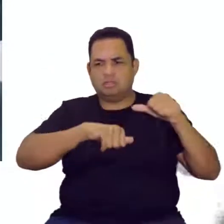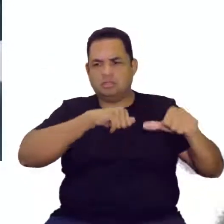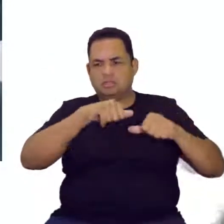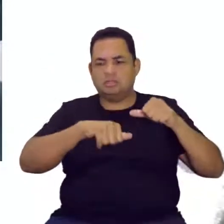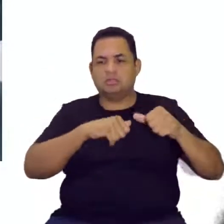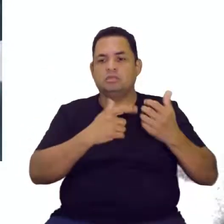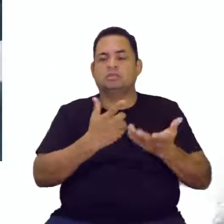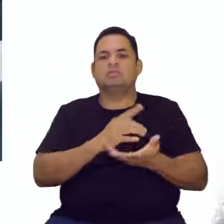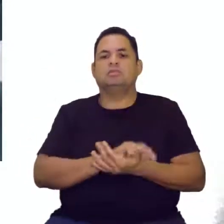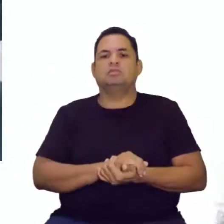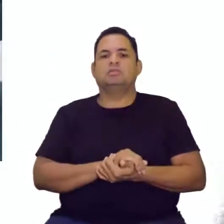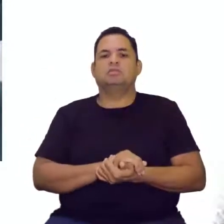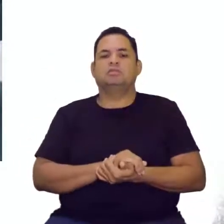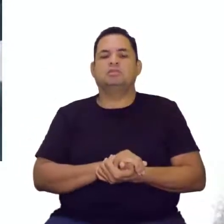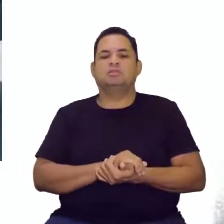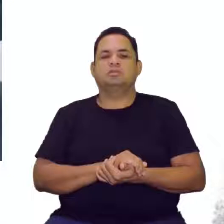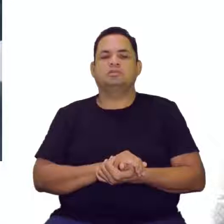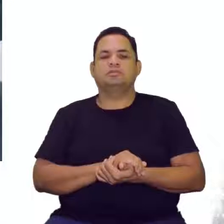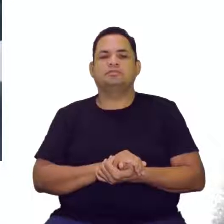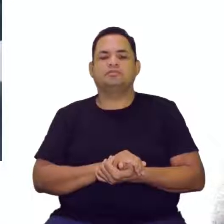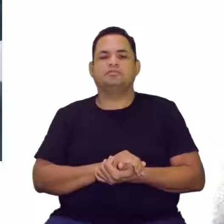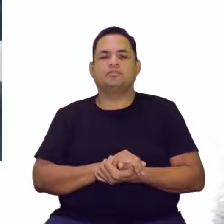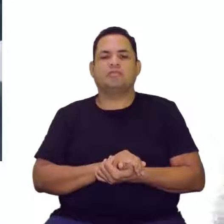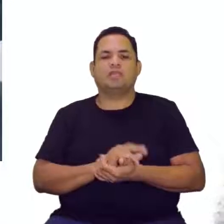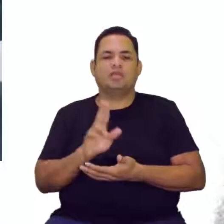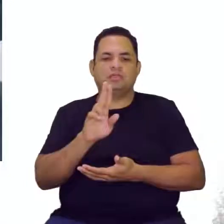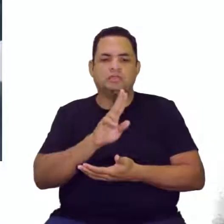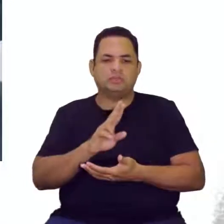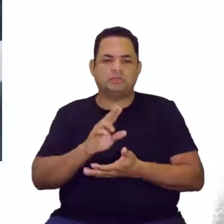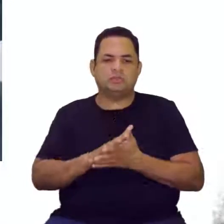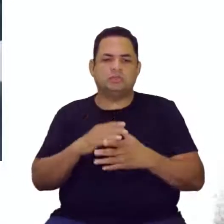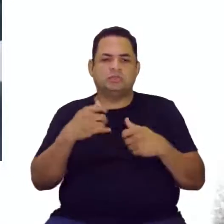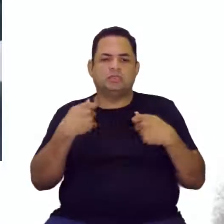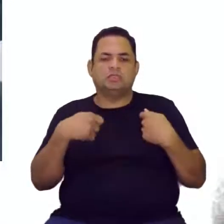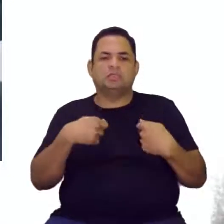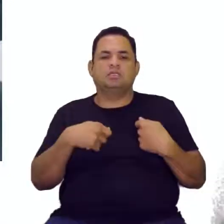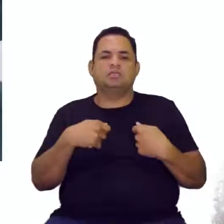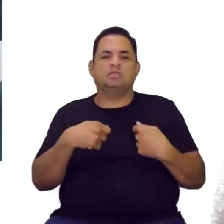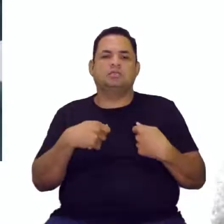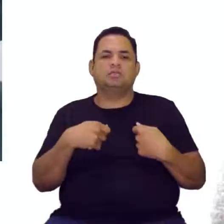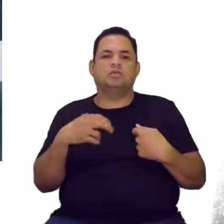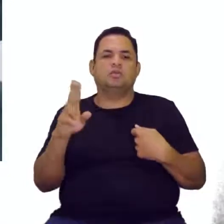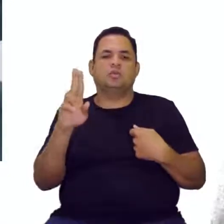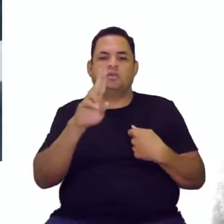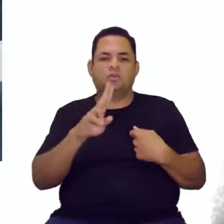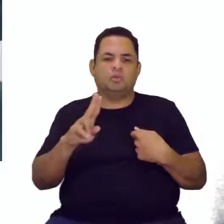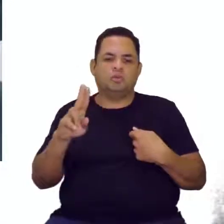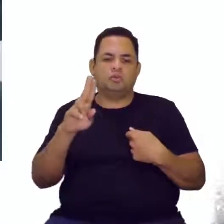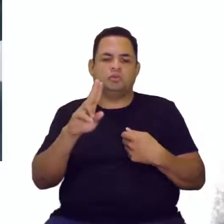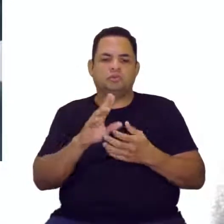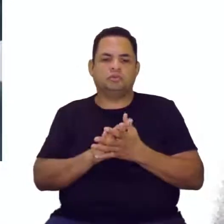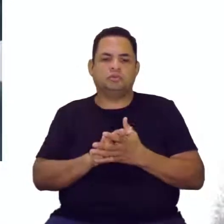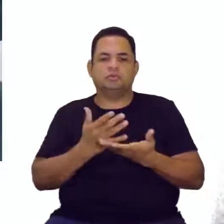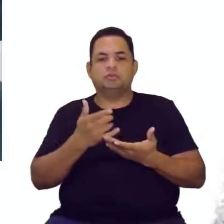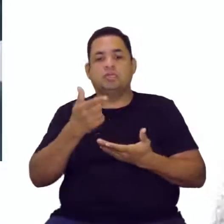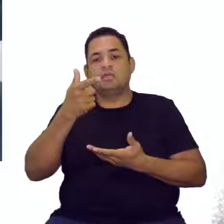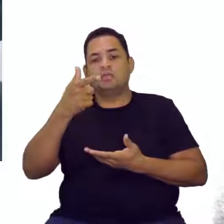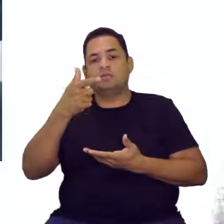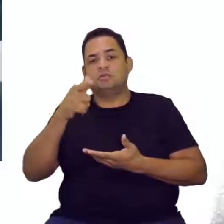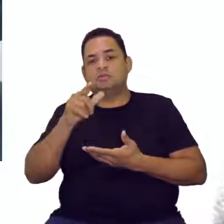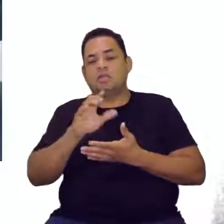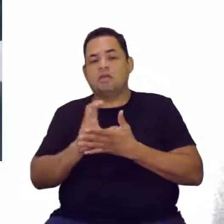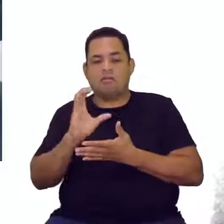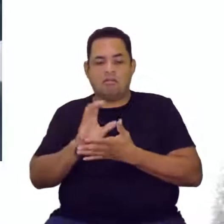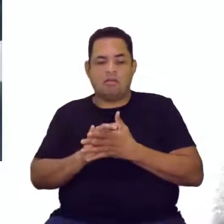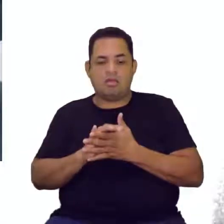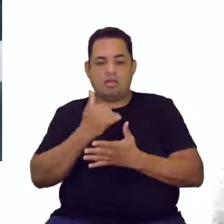dão conta de produzir a energia de consumo necessário, usa-se as termoelétricas, né, que é uma